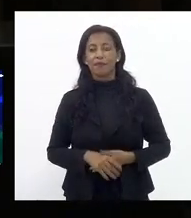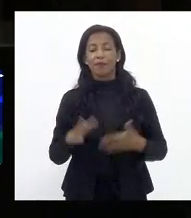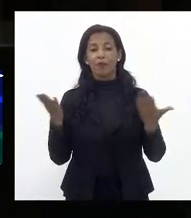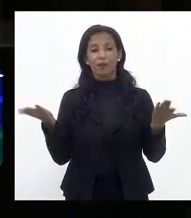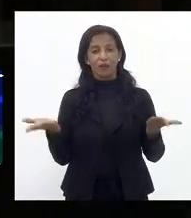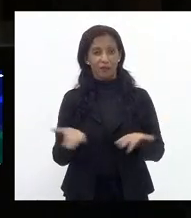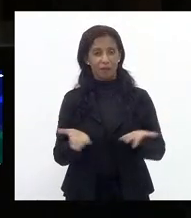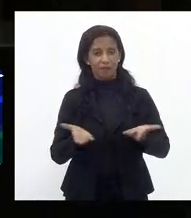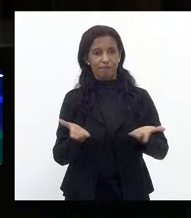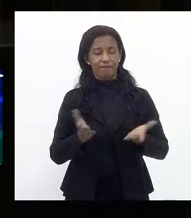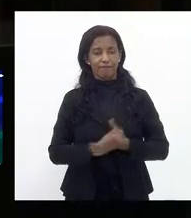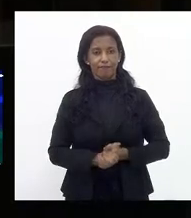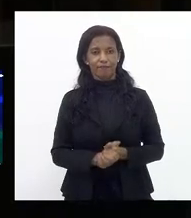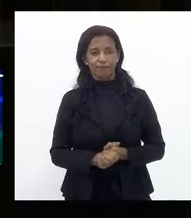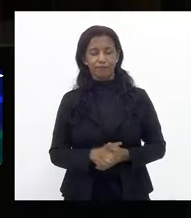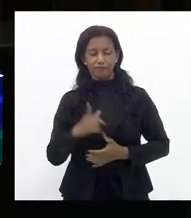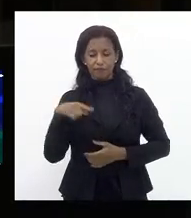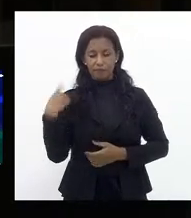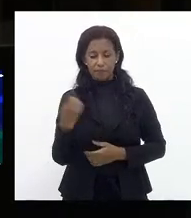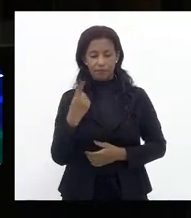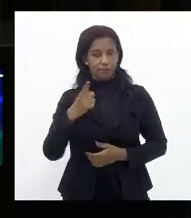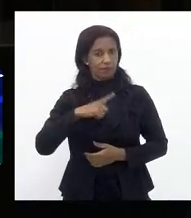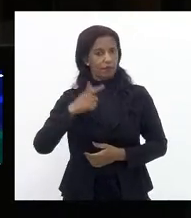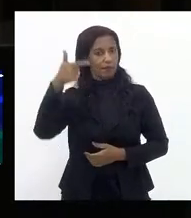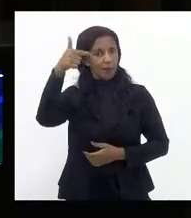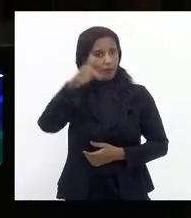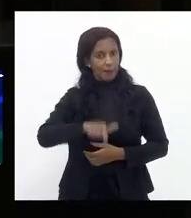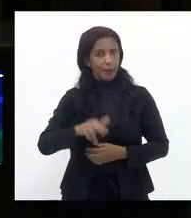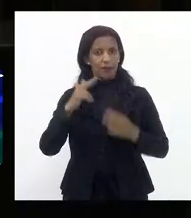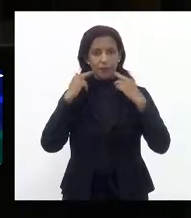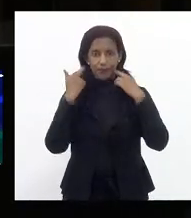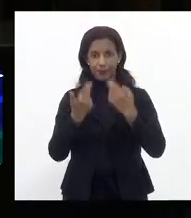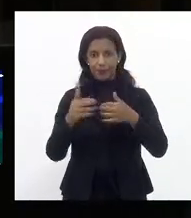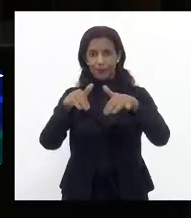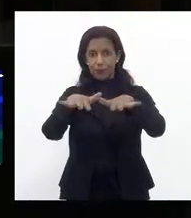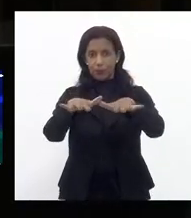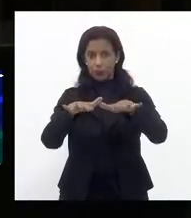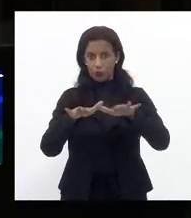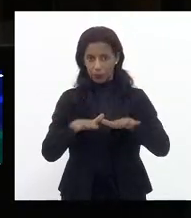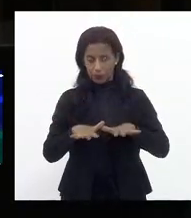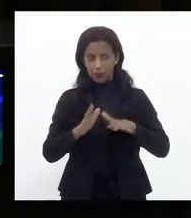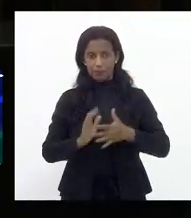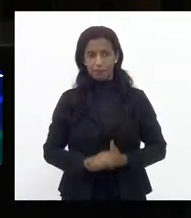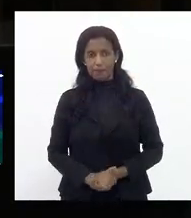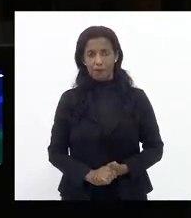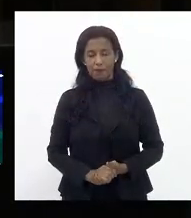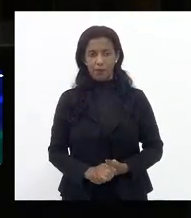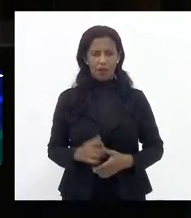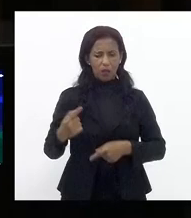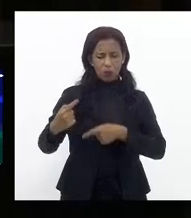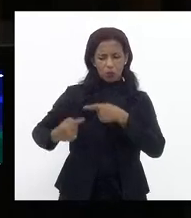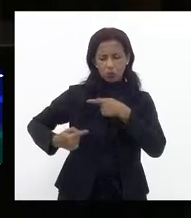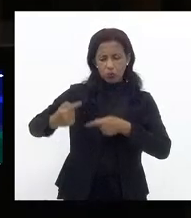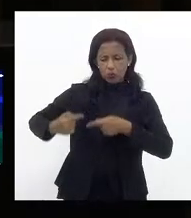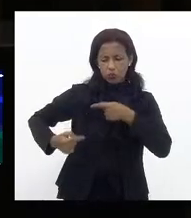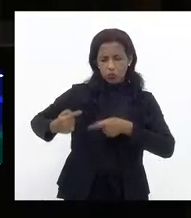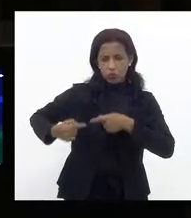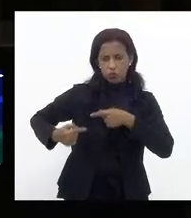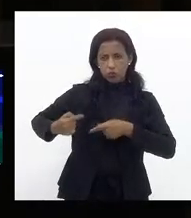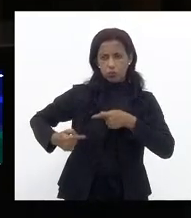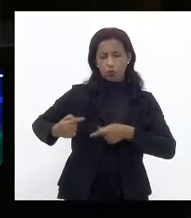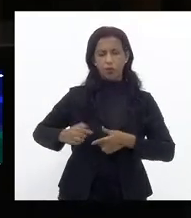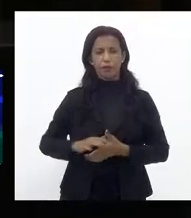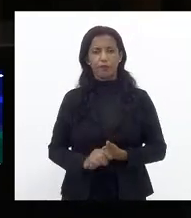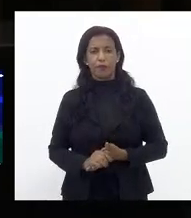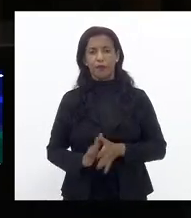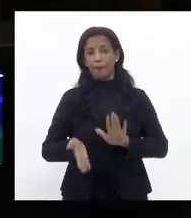Hoje, nós tivemos mais uma audiência pública para discutir